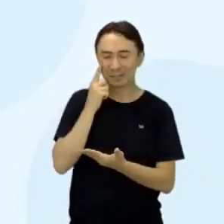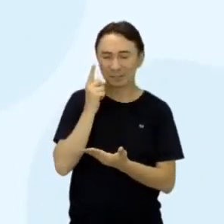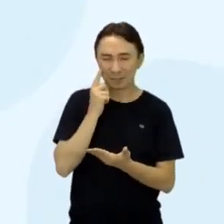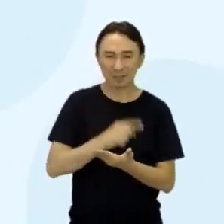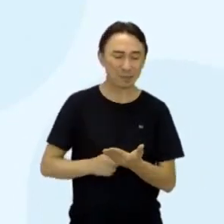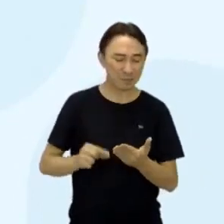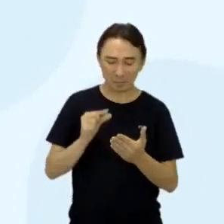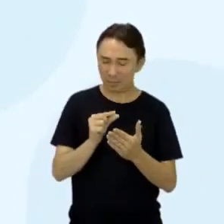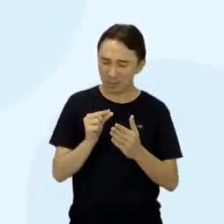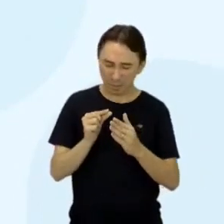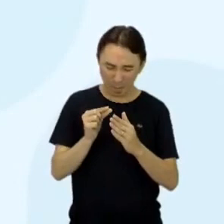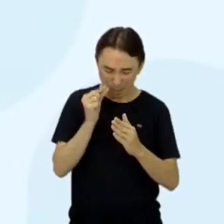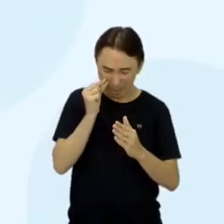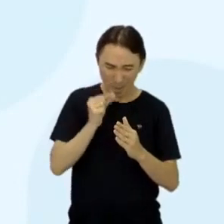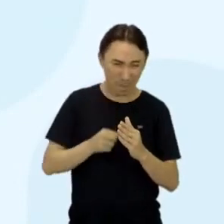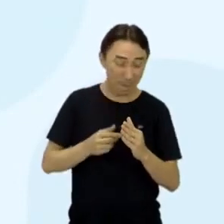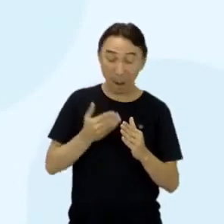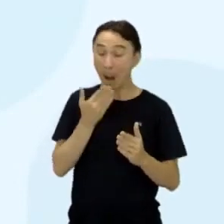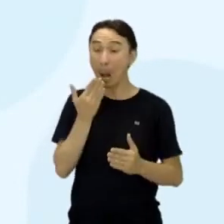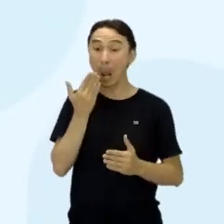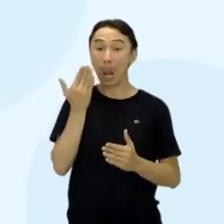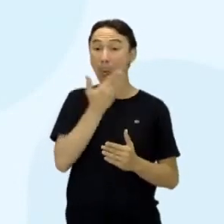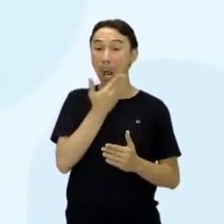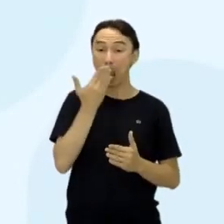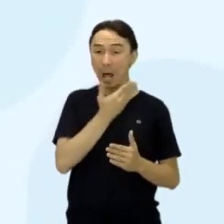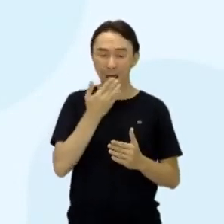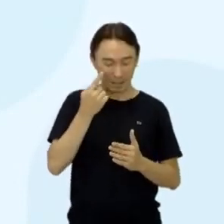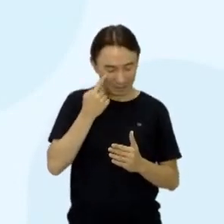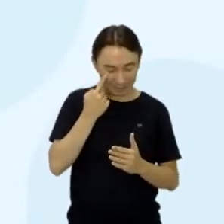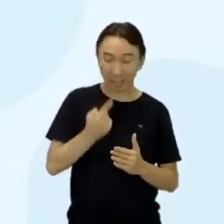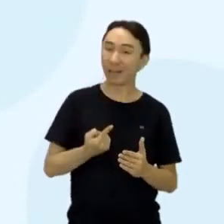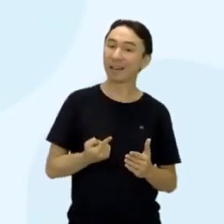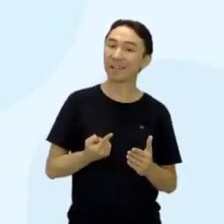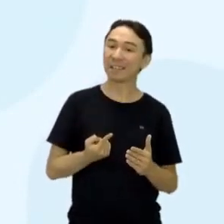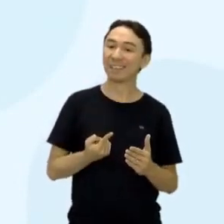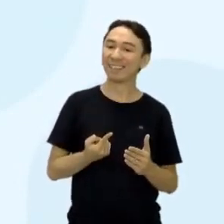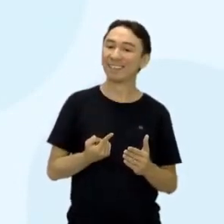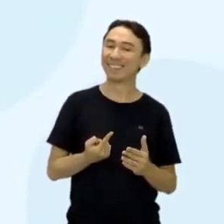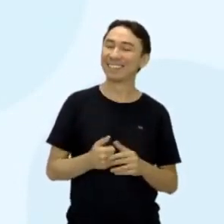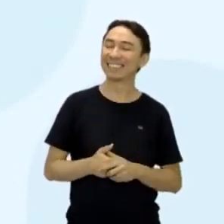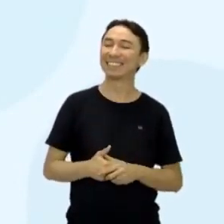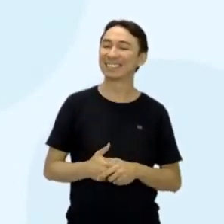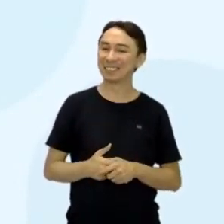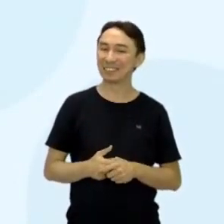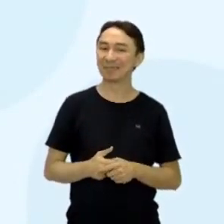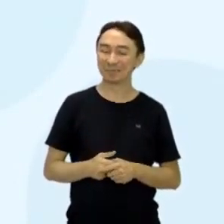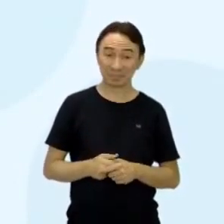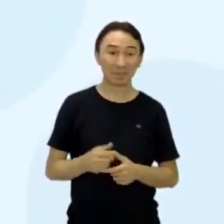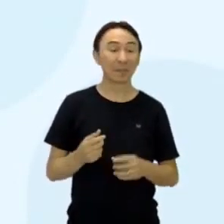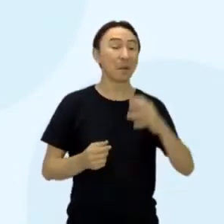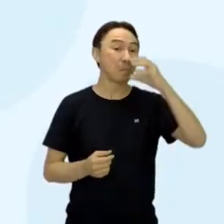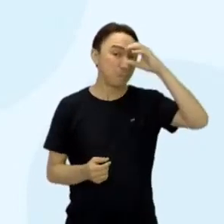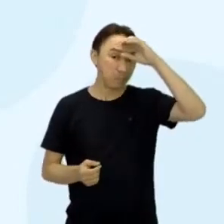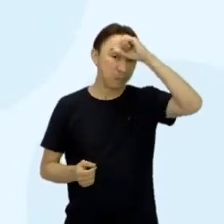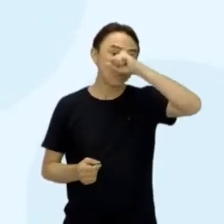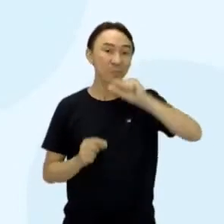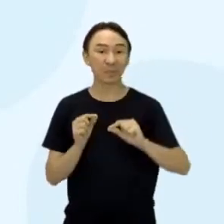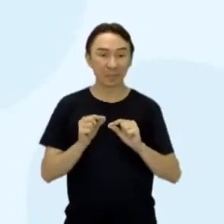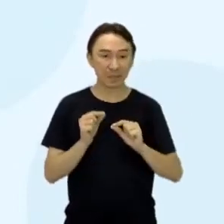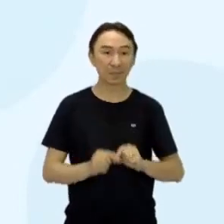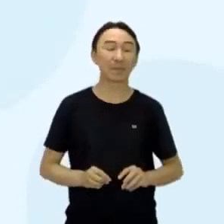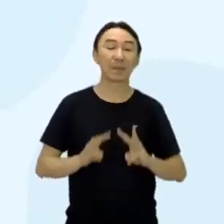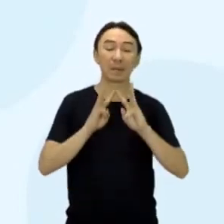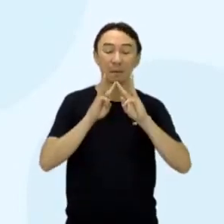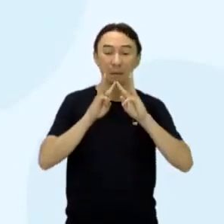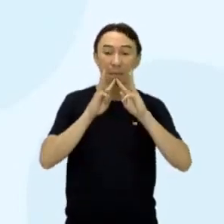submicroscópica, coisa bem pequenininha, além do que eu posso ver, né? Situação de aprendizagem é matéria e energia, e objeto do conhecimento a gente